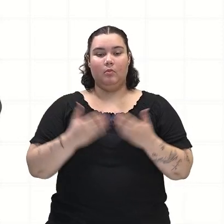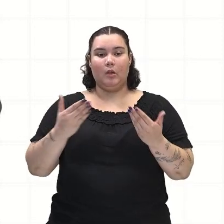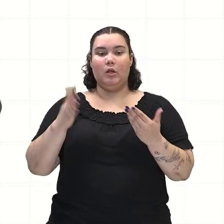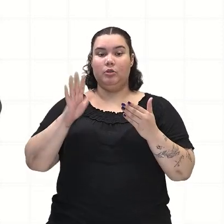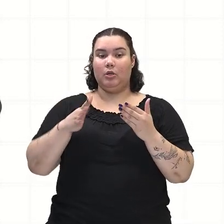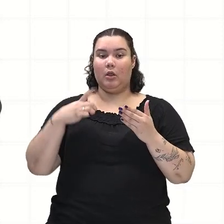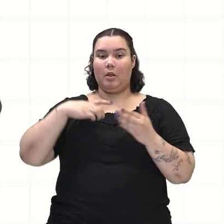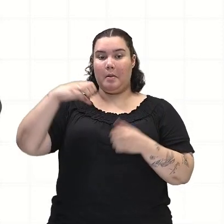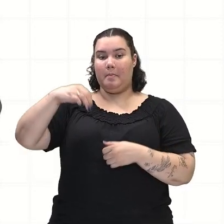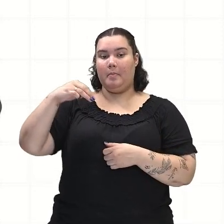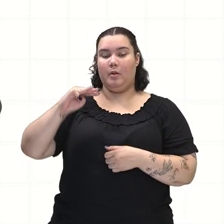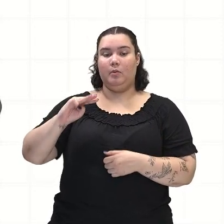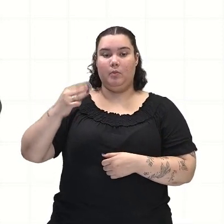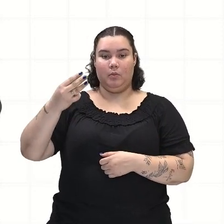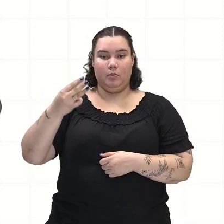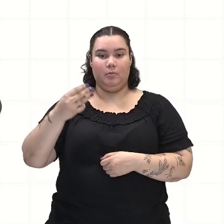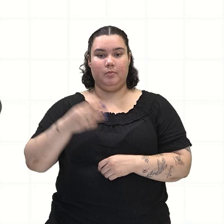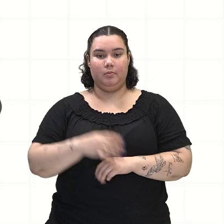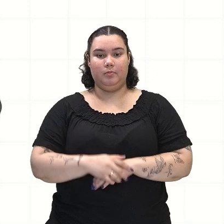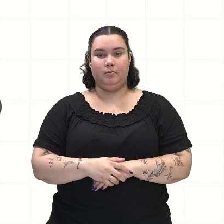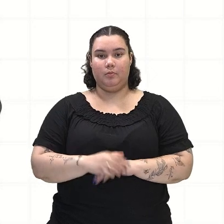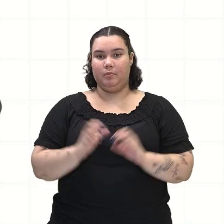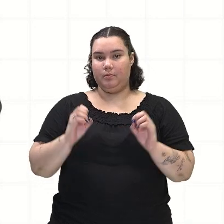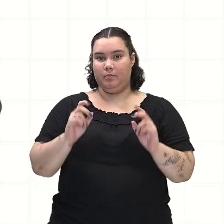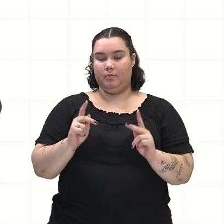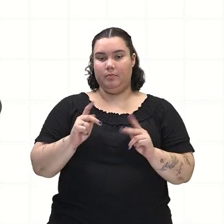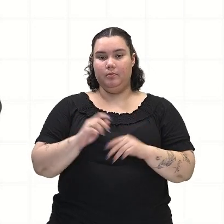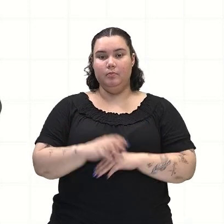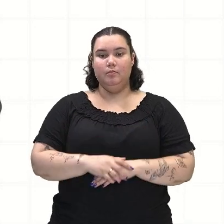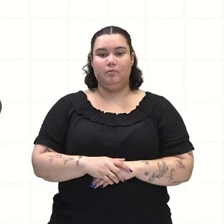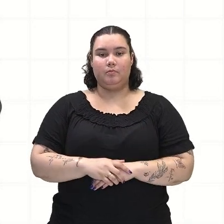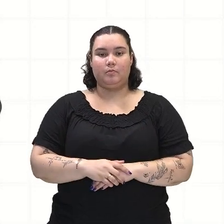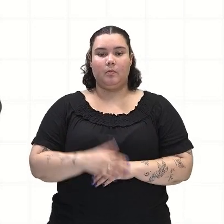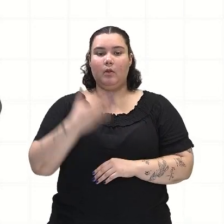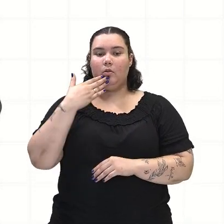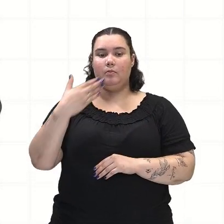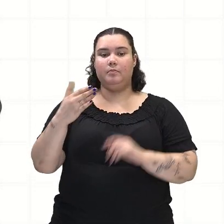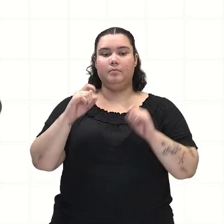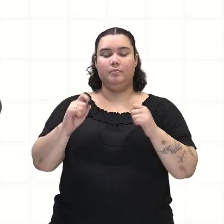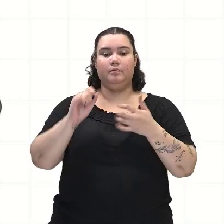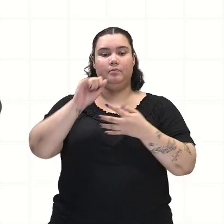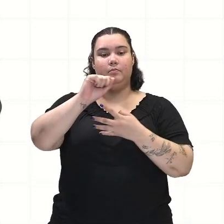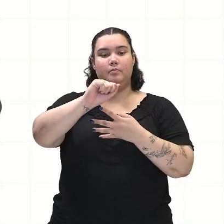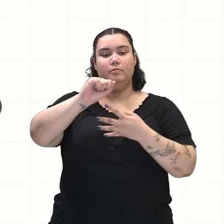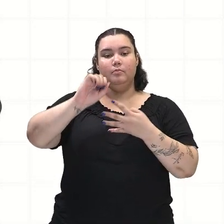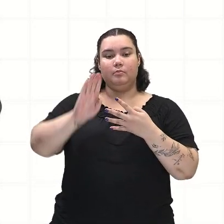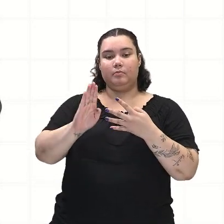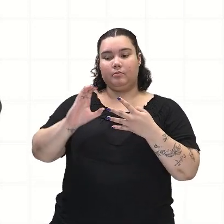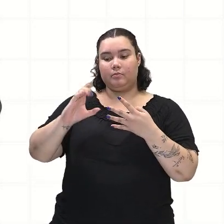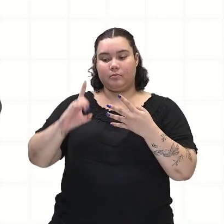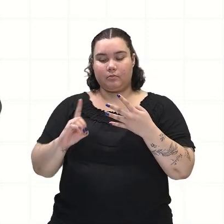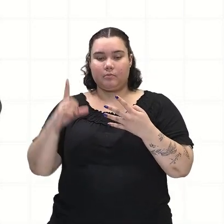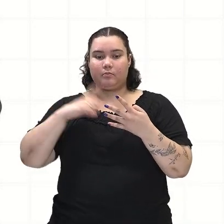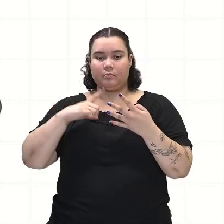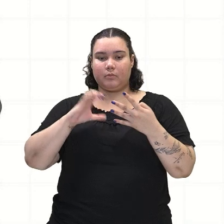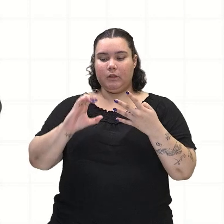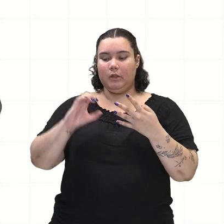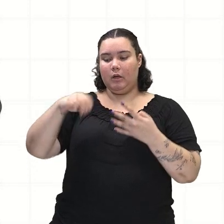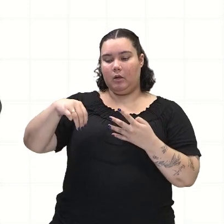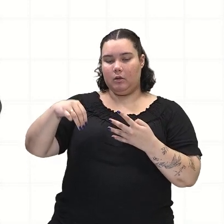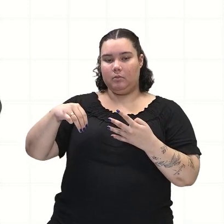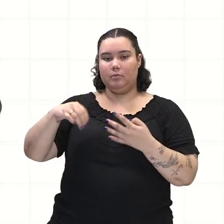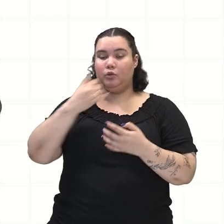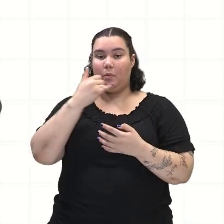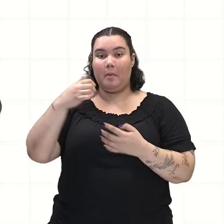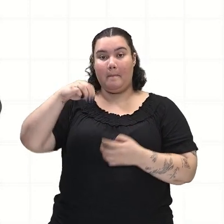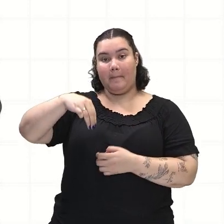metro cúbico. Então, beleza. E o que é que pede nas alternativas? Em metro cúbico. Então, as 3